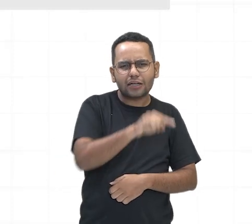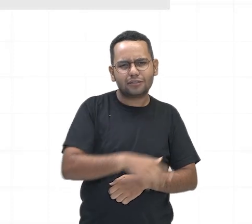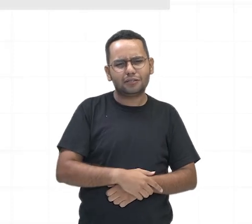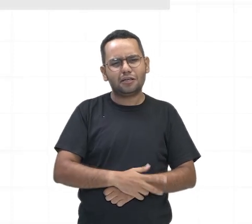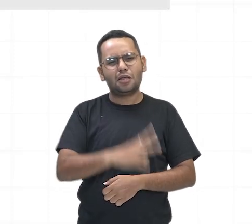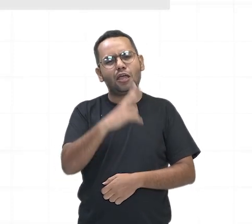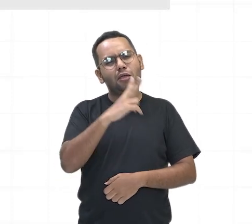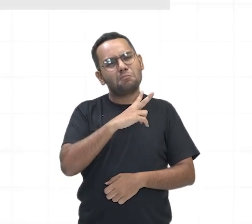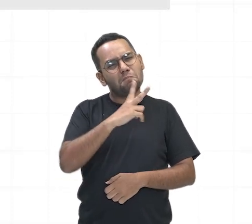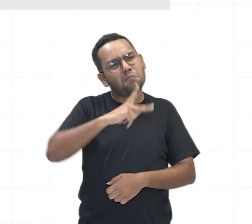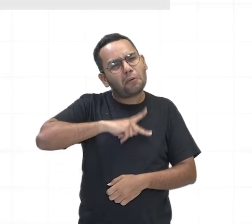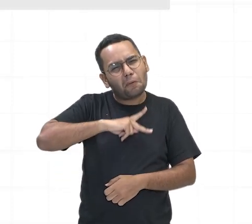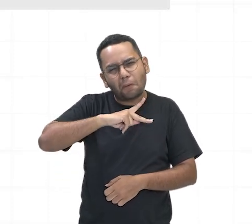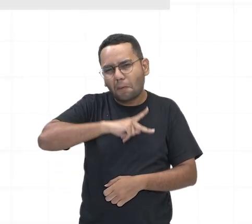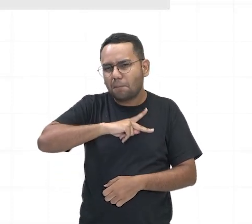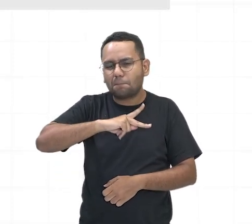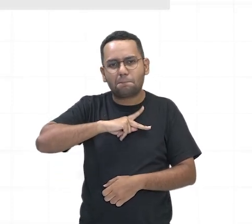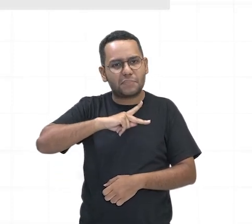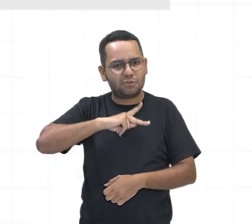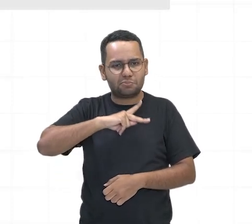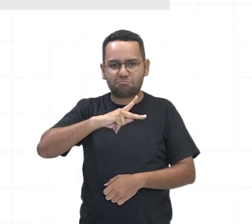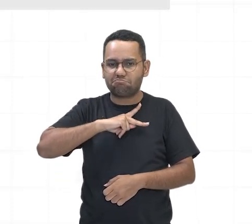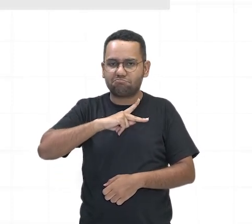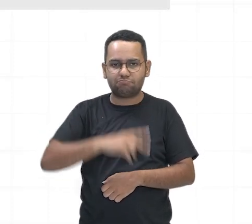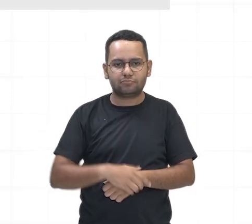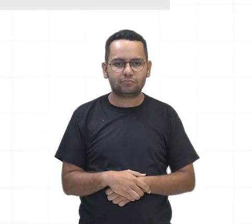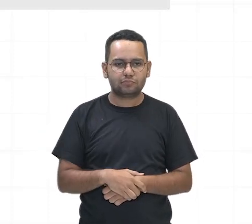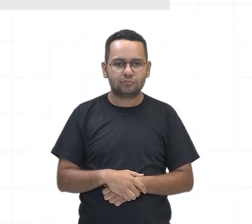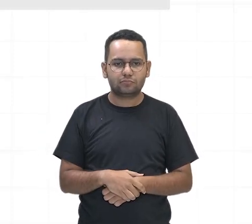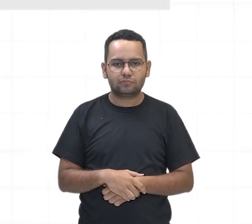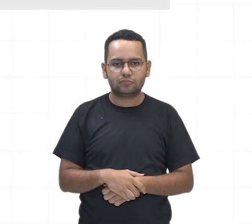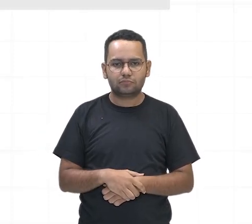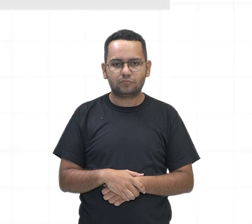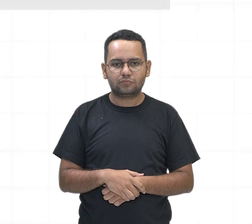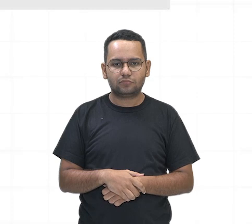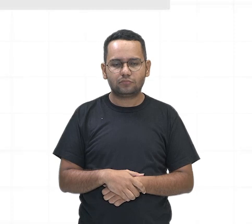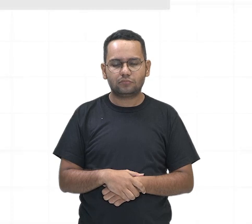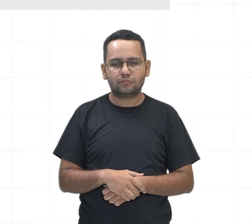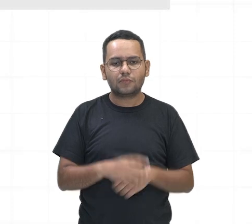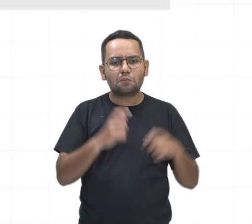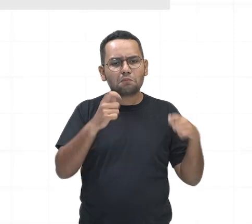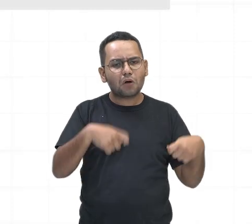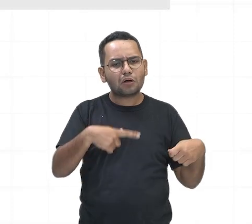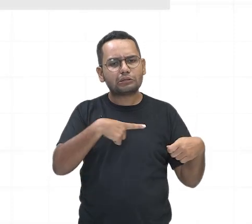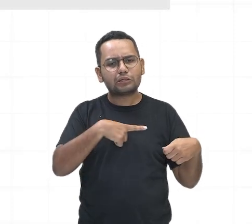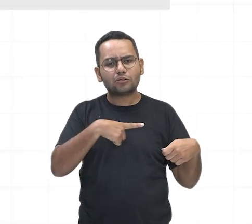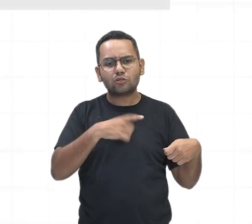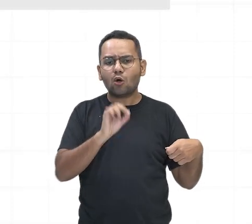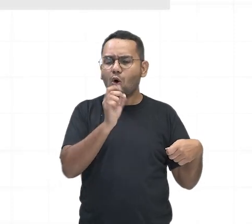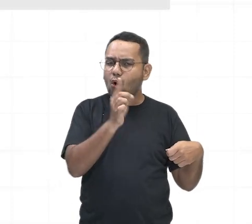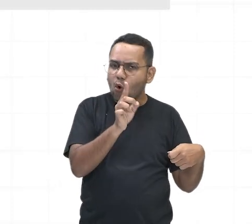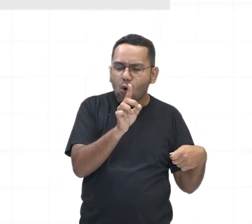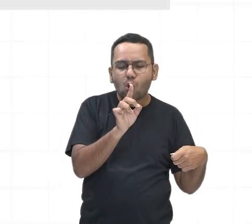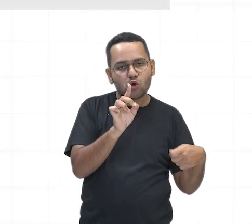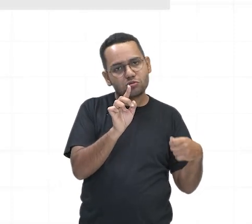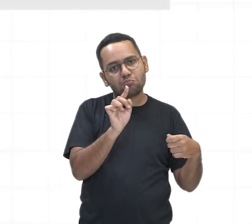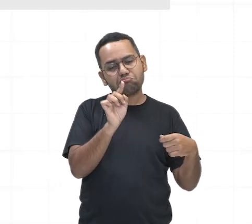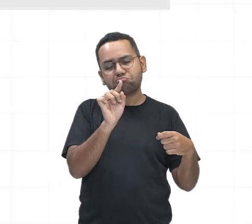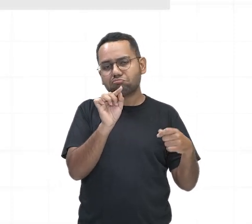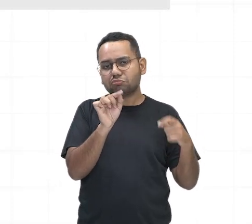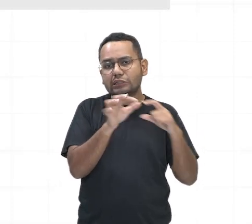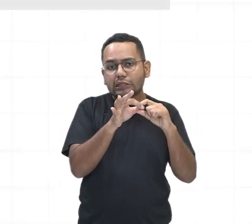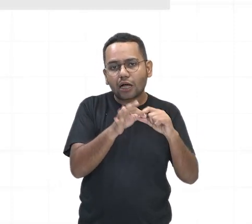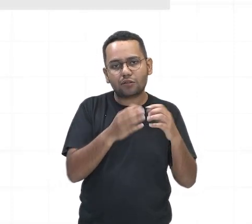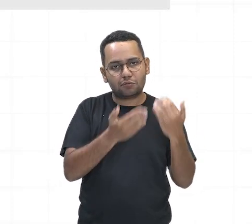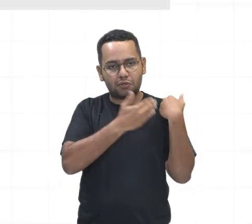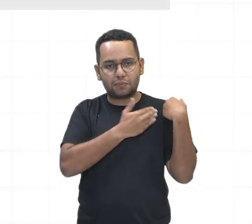são mais subjetivos, podendo ou não estar em consonância com os princípios. Já